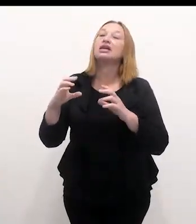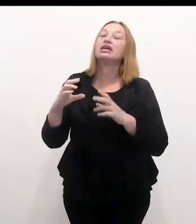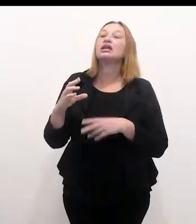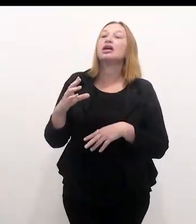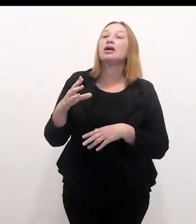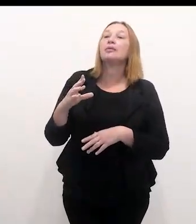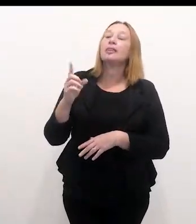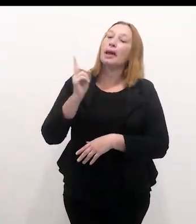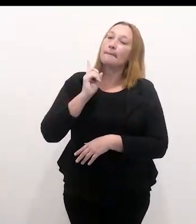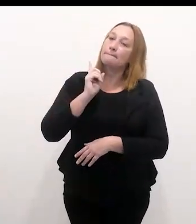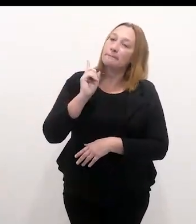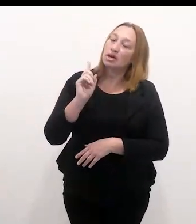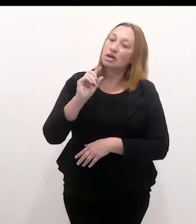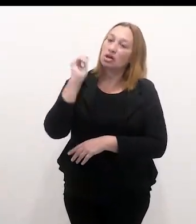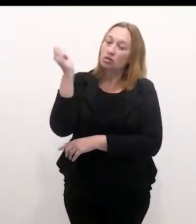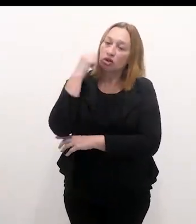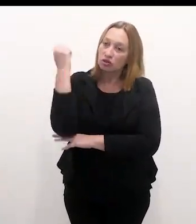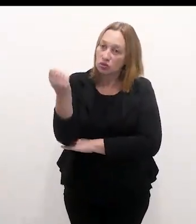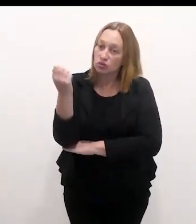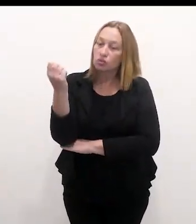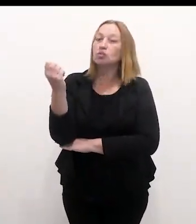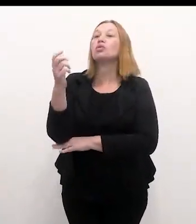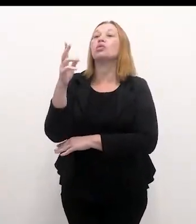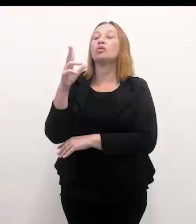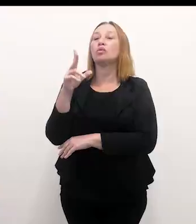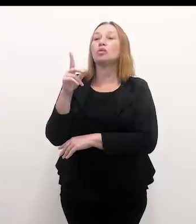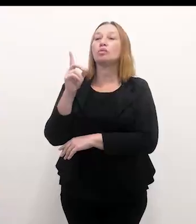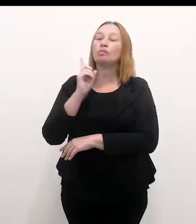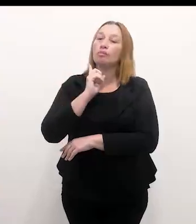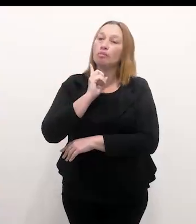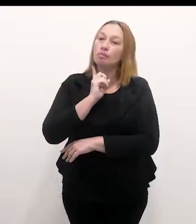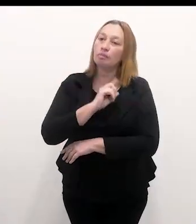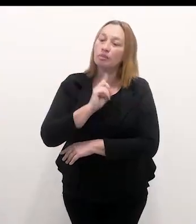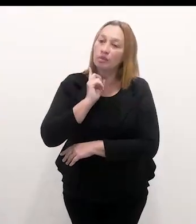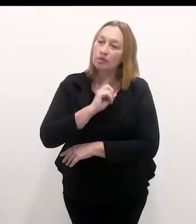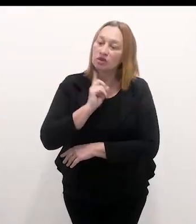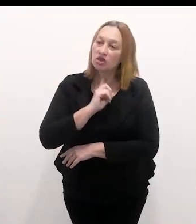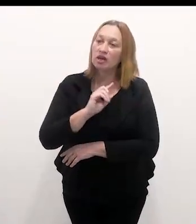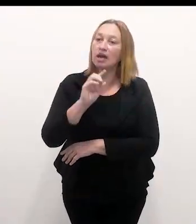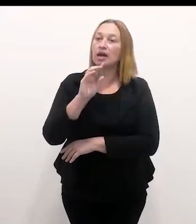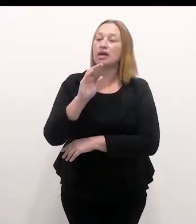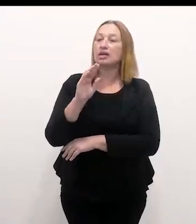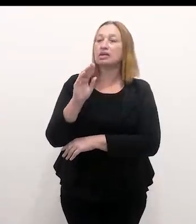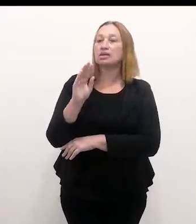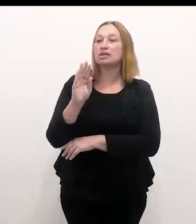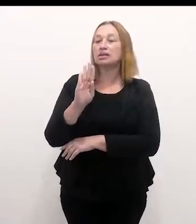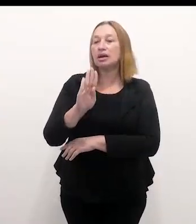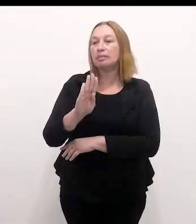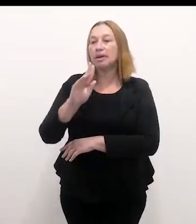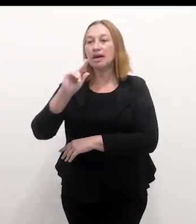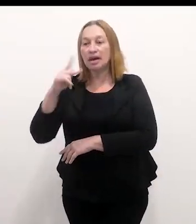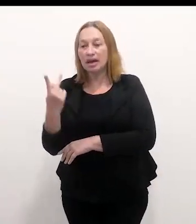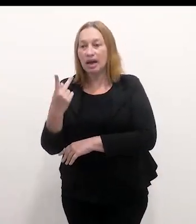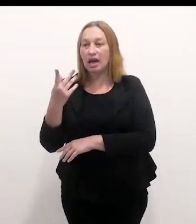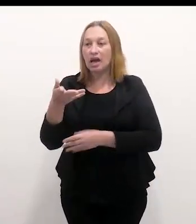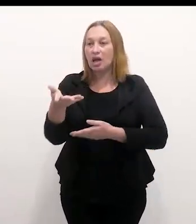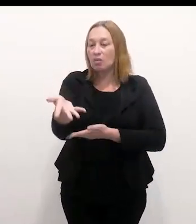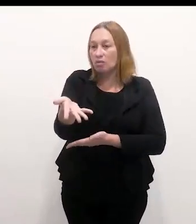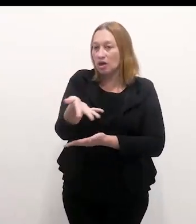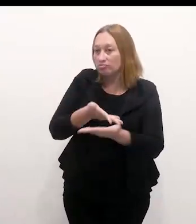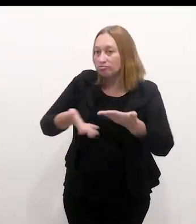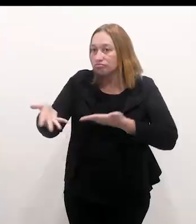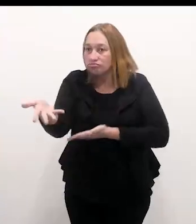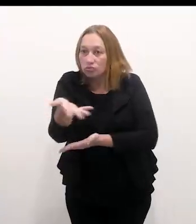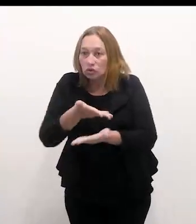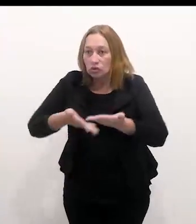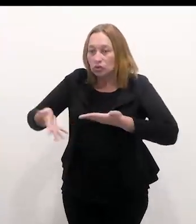Belo Horizonte, Minas Gerais têm importantes comunidades. É uma troca, um